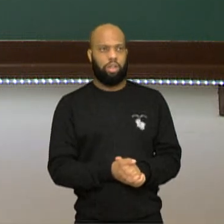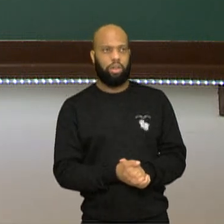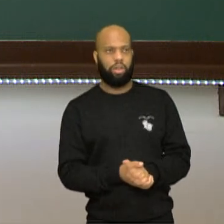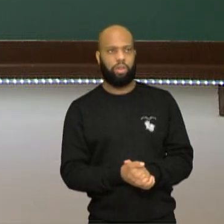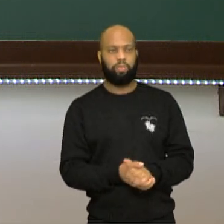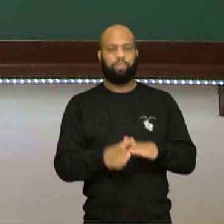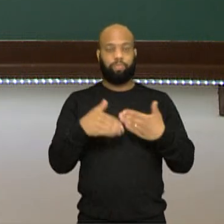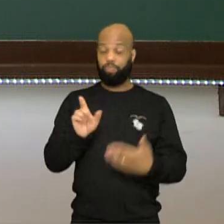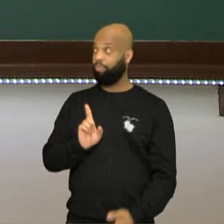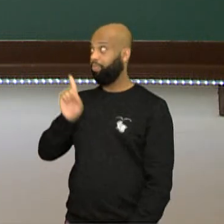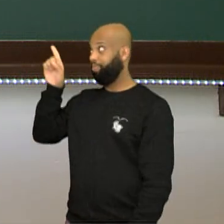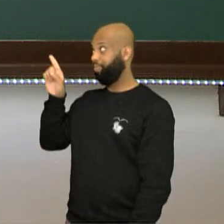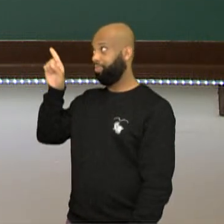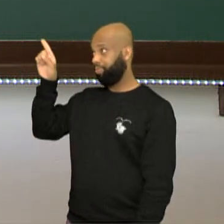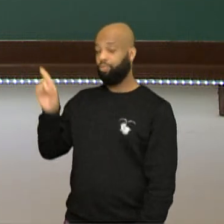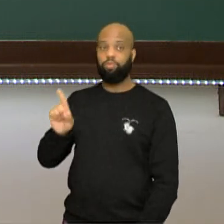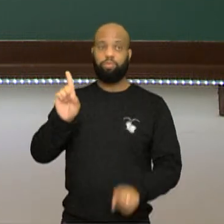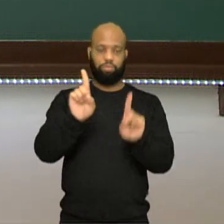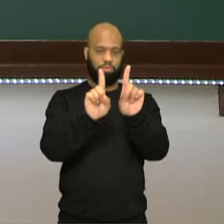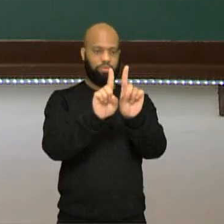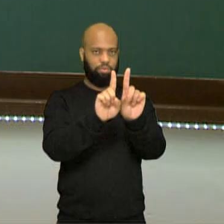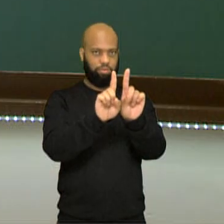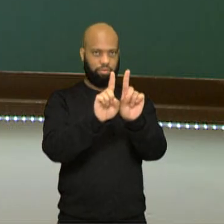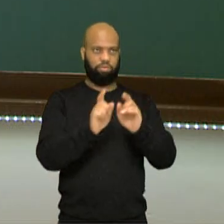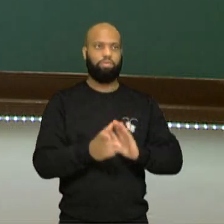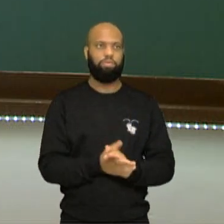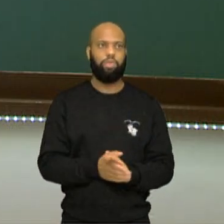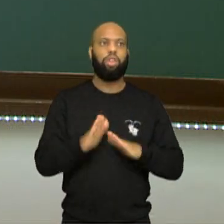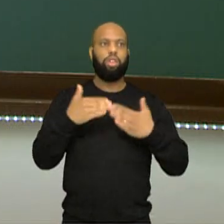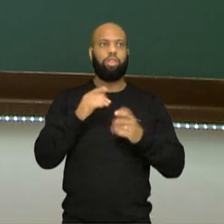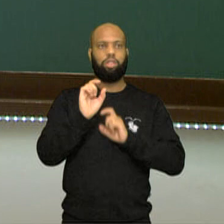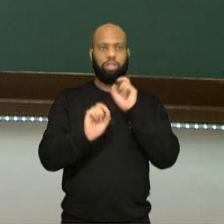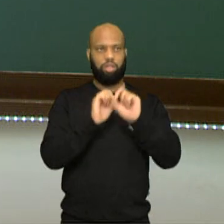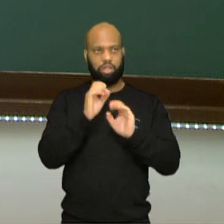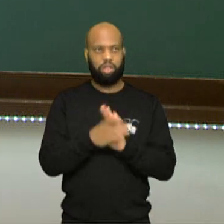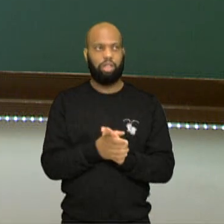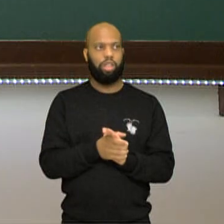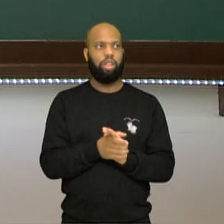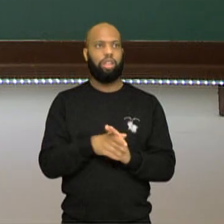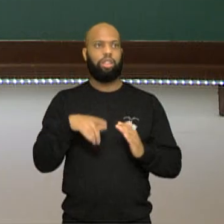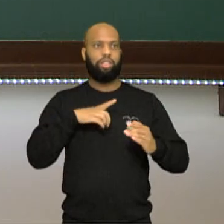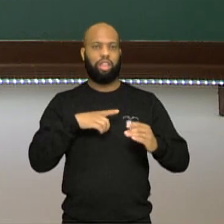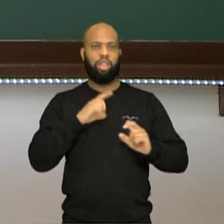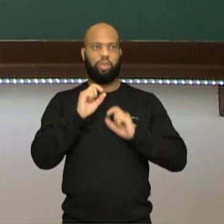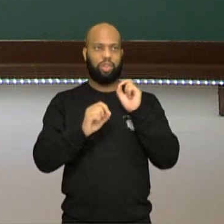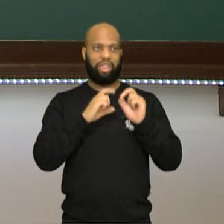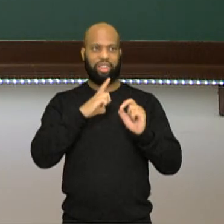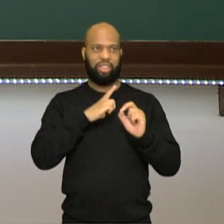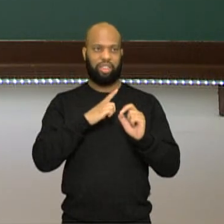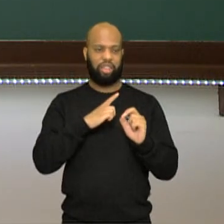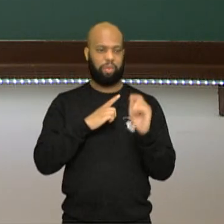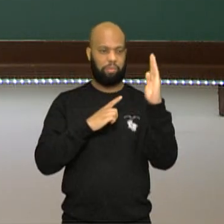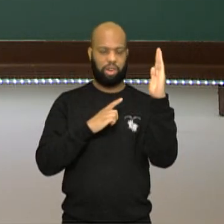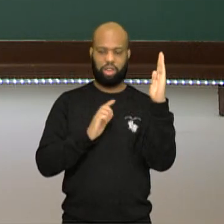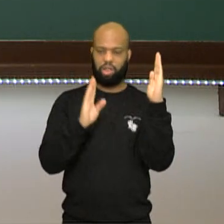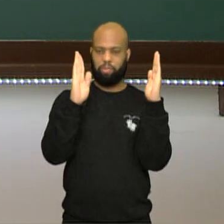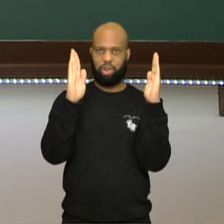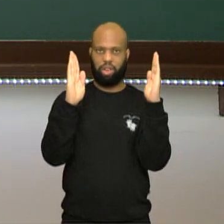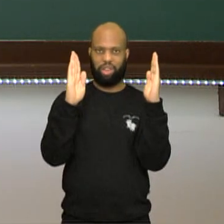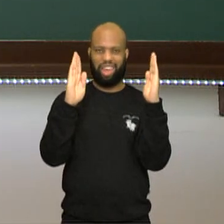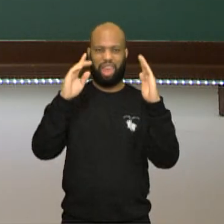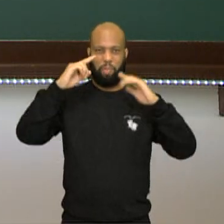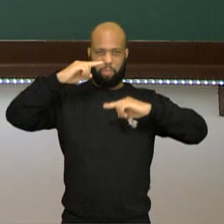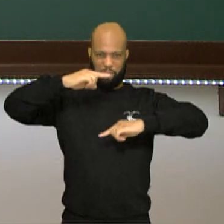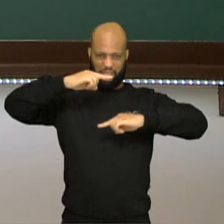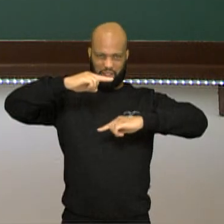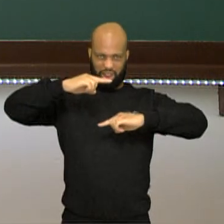O capacitor, ele é basicamente duas placas paralelas condutoras